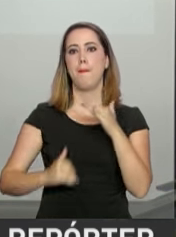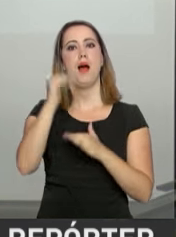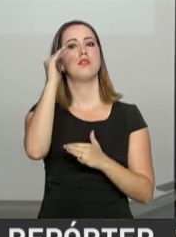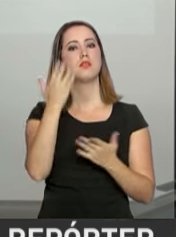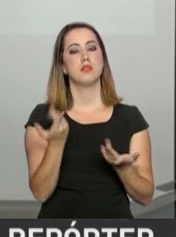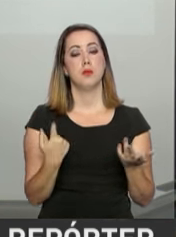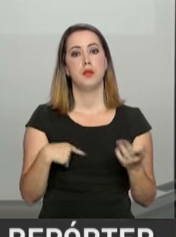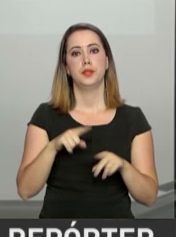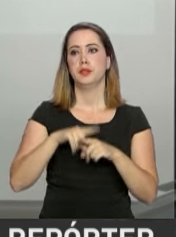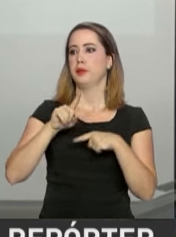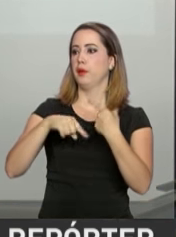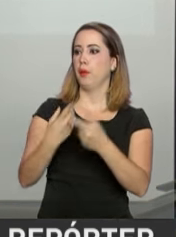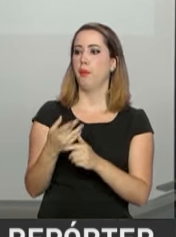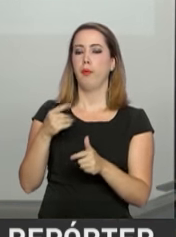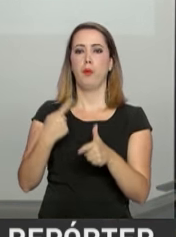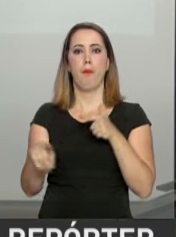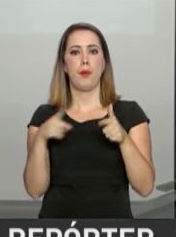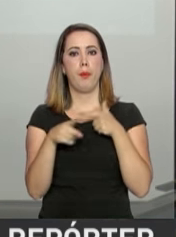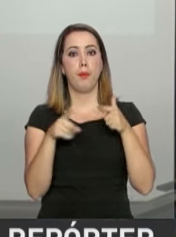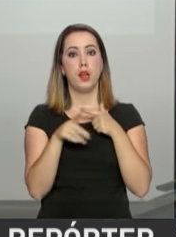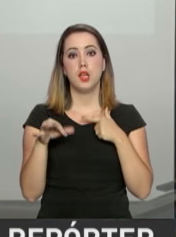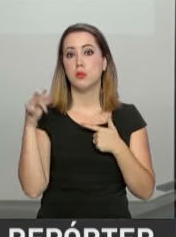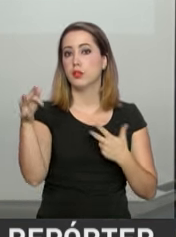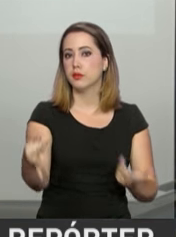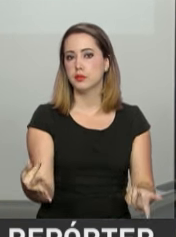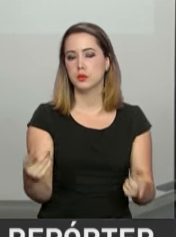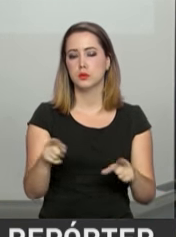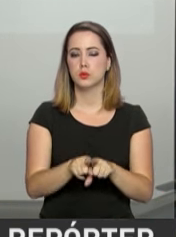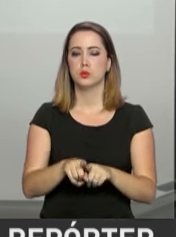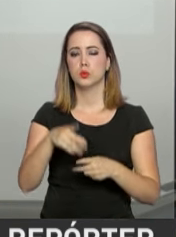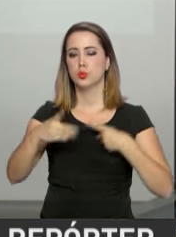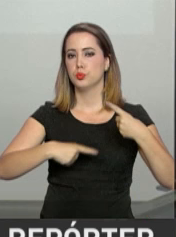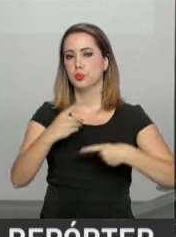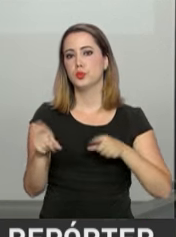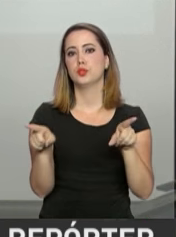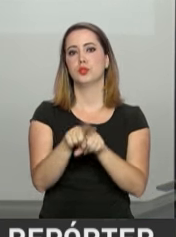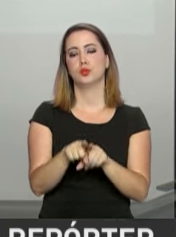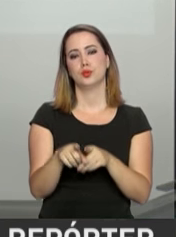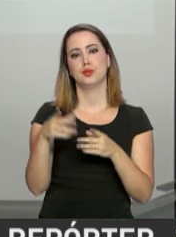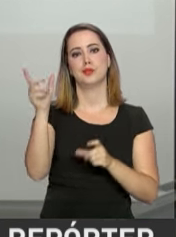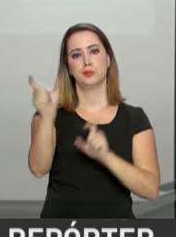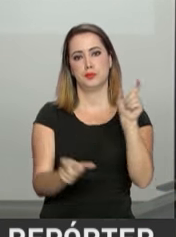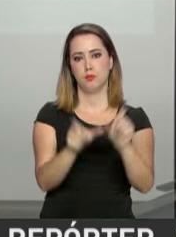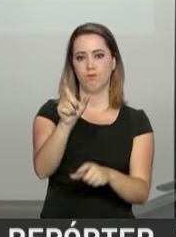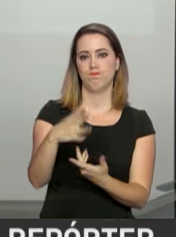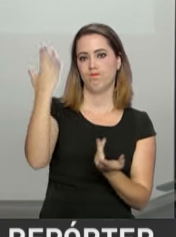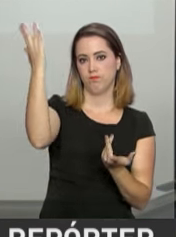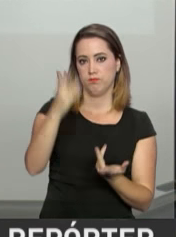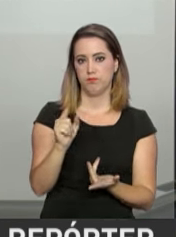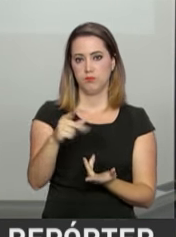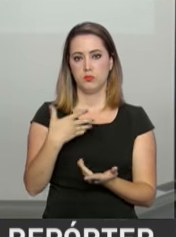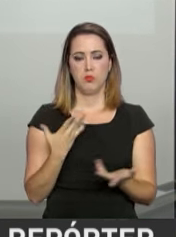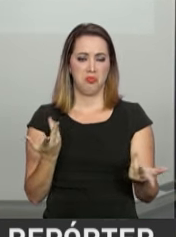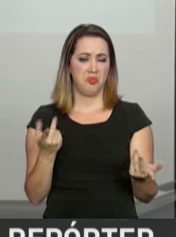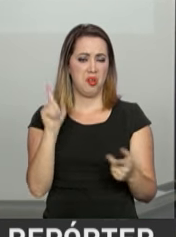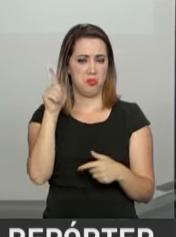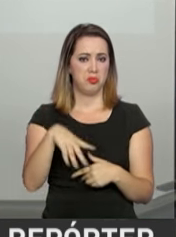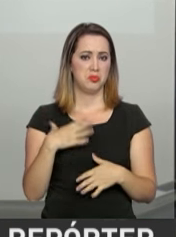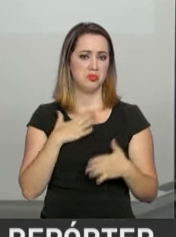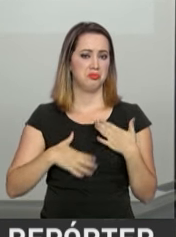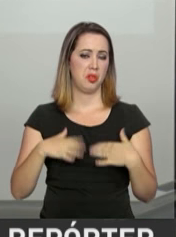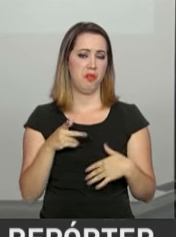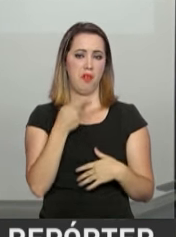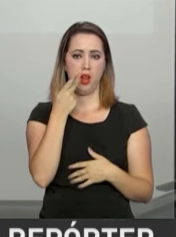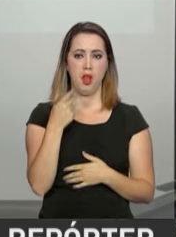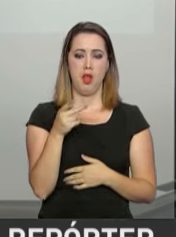desastre para as futuras gerações de políticos e de brasileiros para mim seria extremamente confortável e seridó previdência no